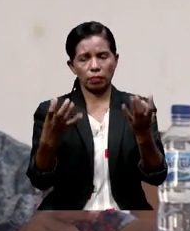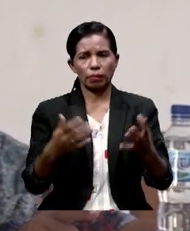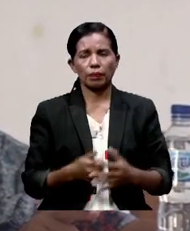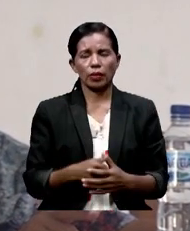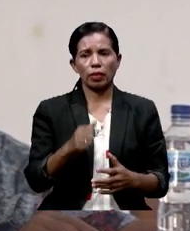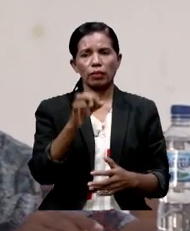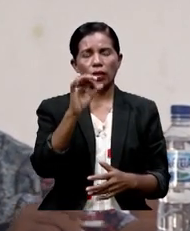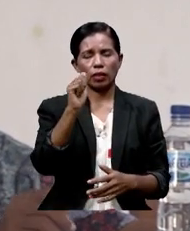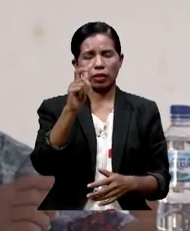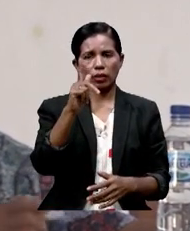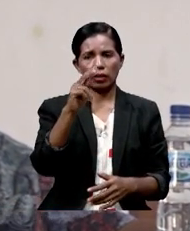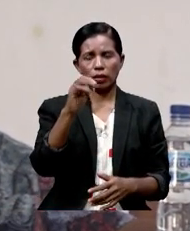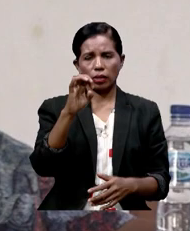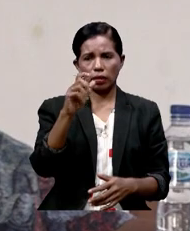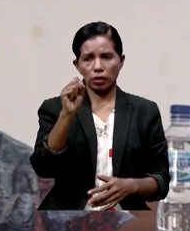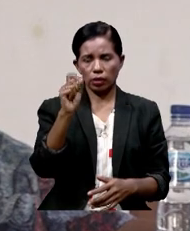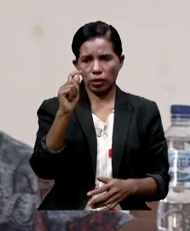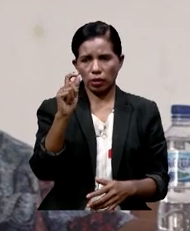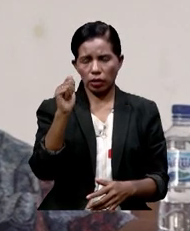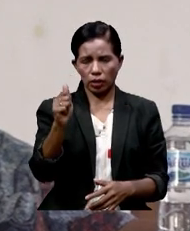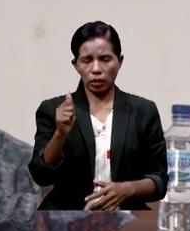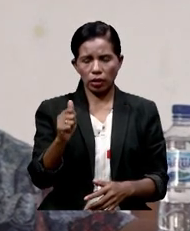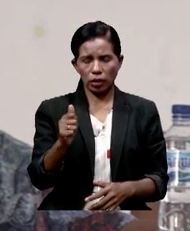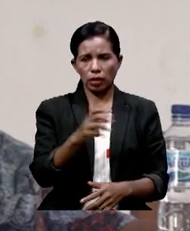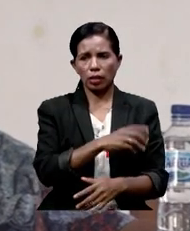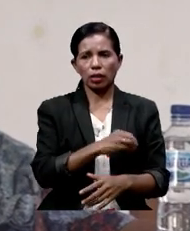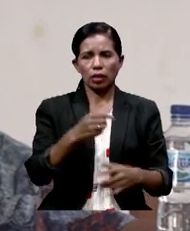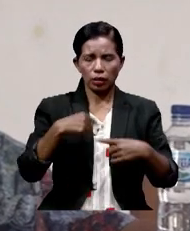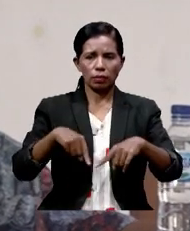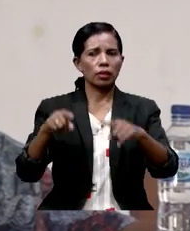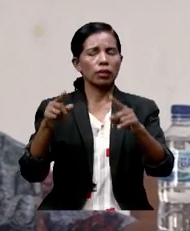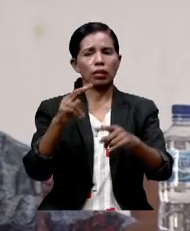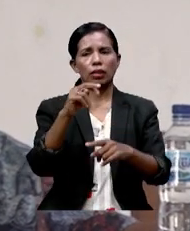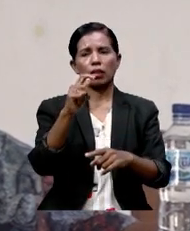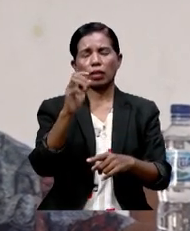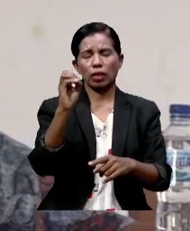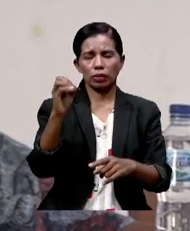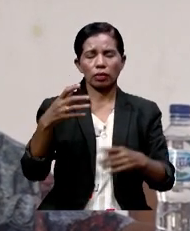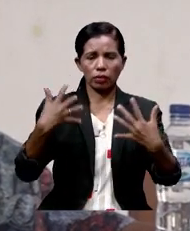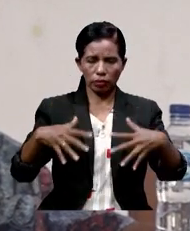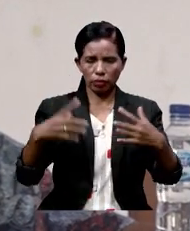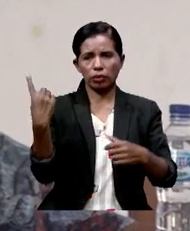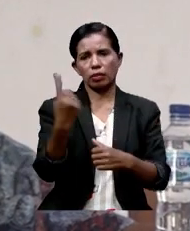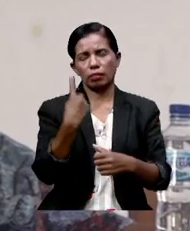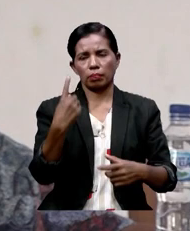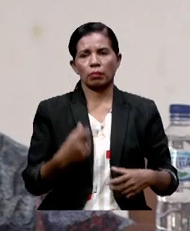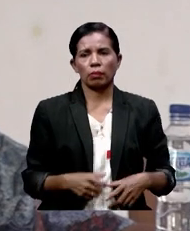Afeganistão, NATO, Força Americana ter saído, se ir a fundo na parte.